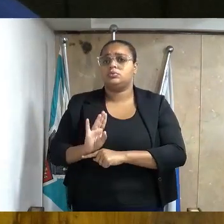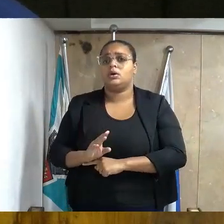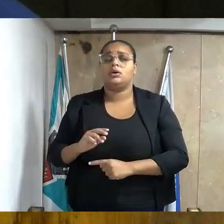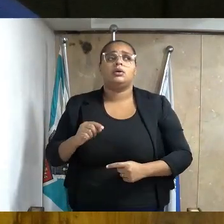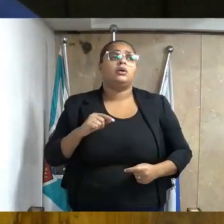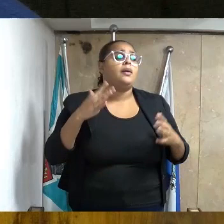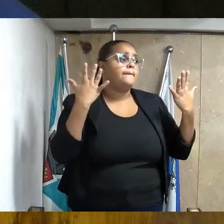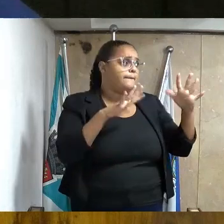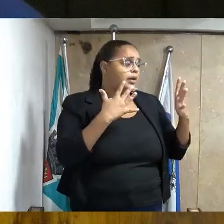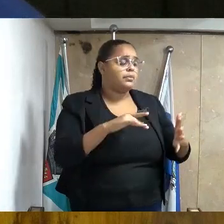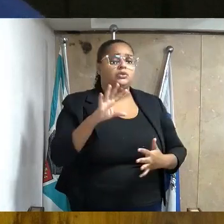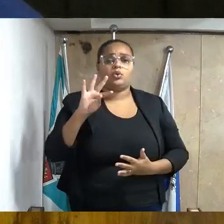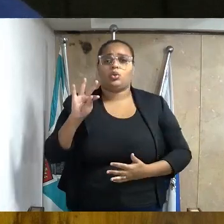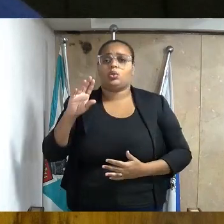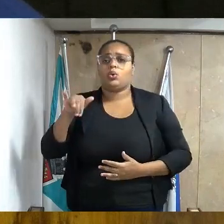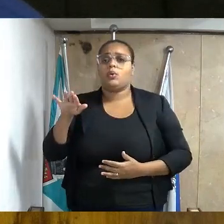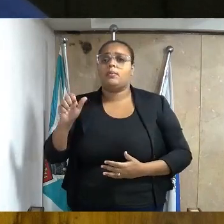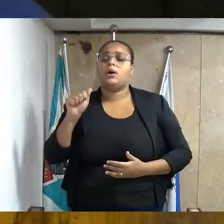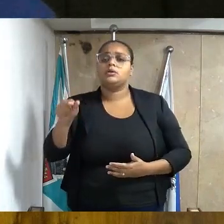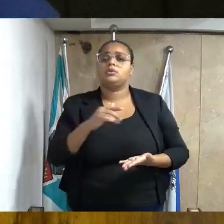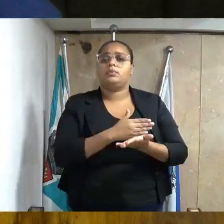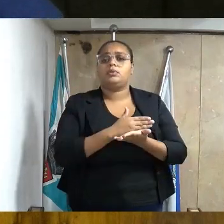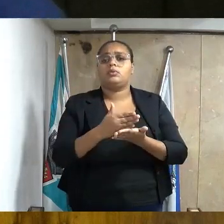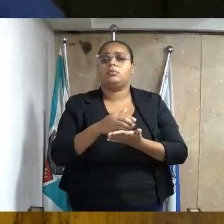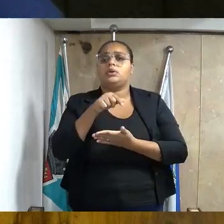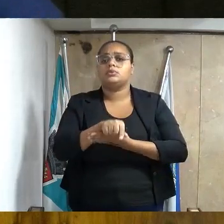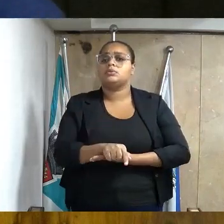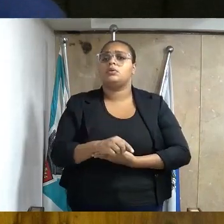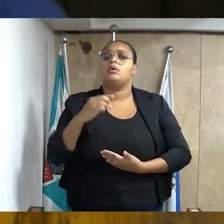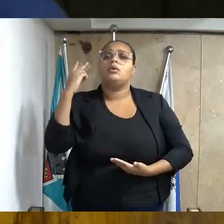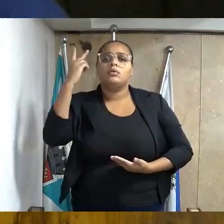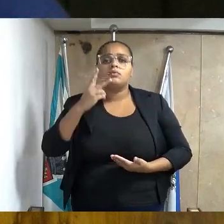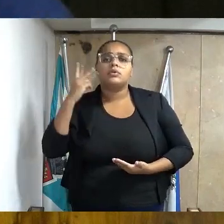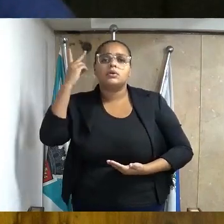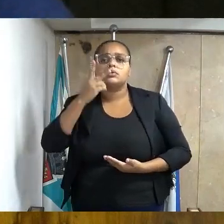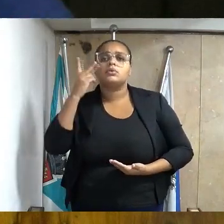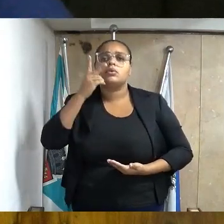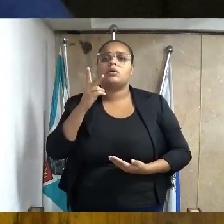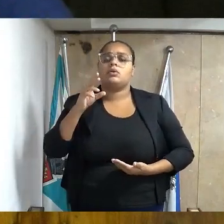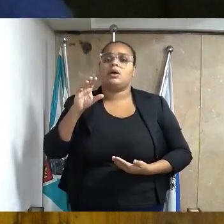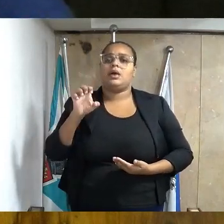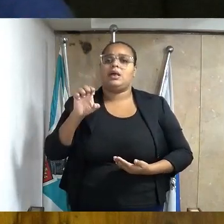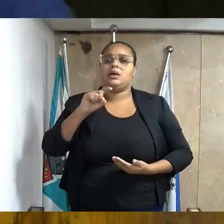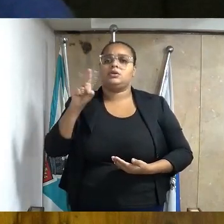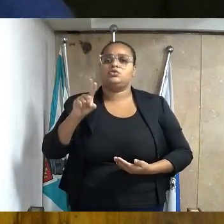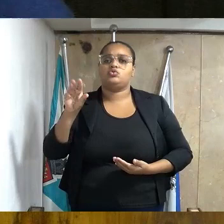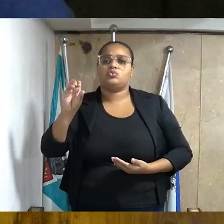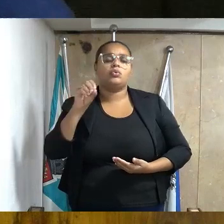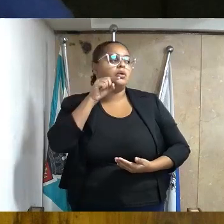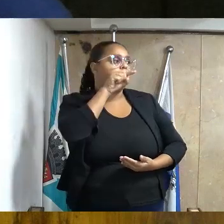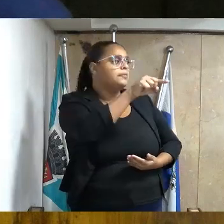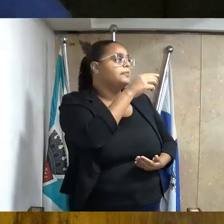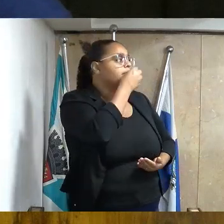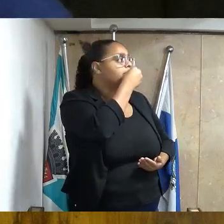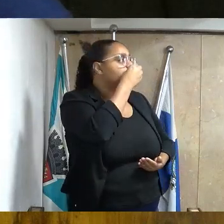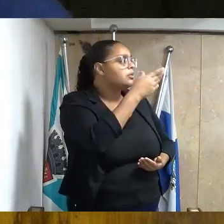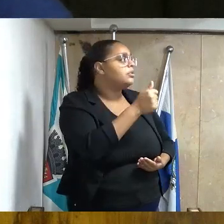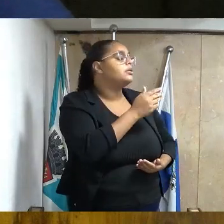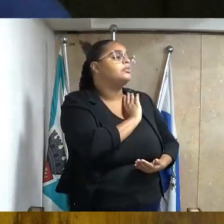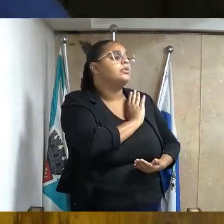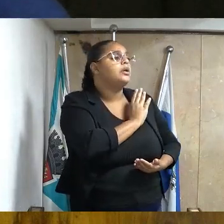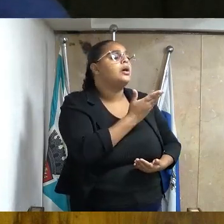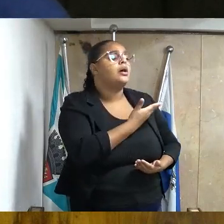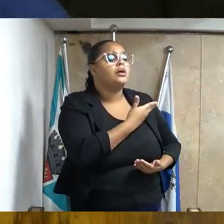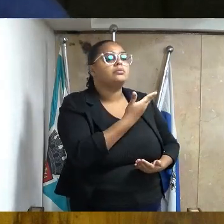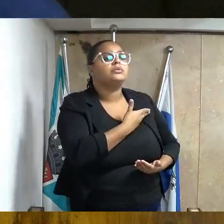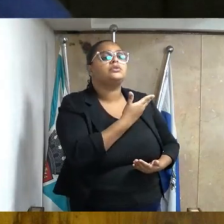casas. Parabéns, Tomás, pela iniciativa do nosso vereador Mirim, o Enzo. Você que é um cara do bem, meu amigo, a